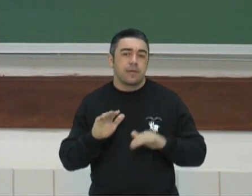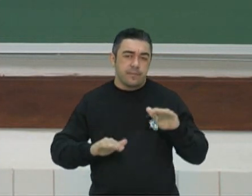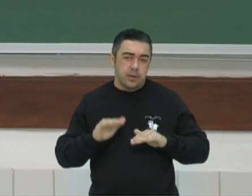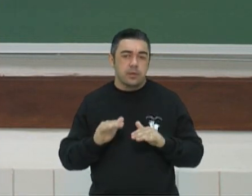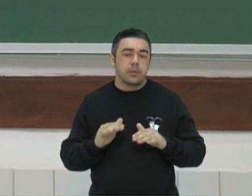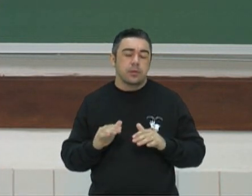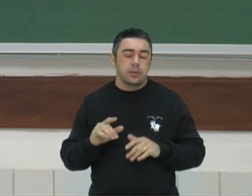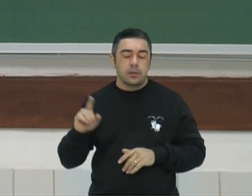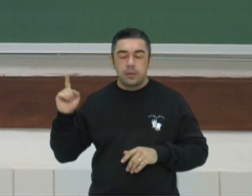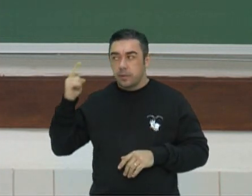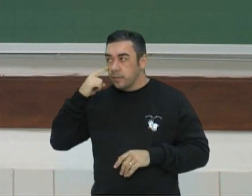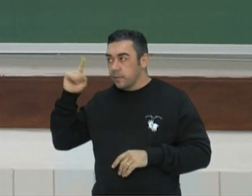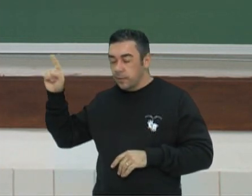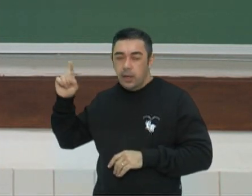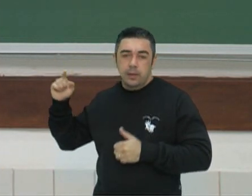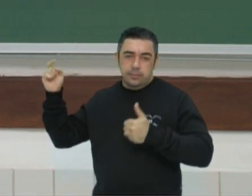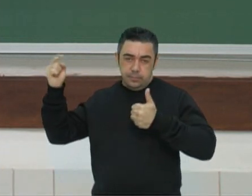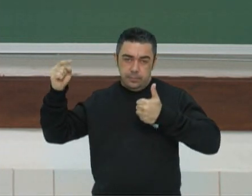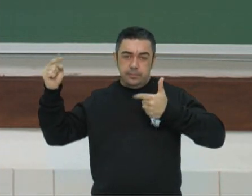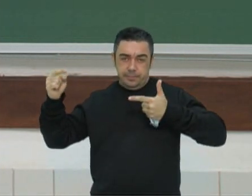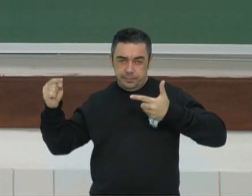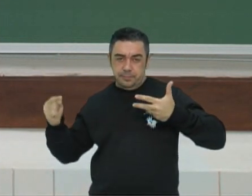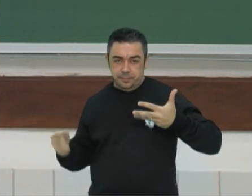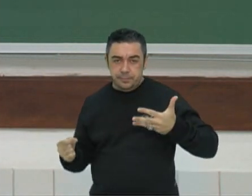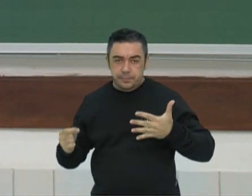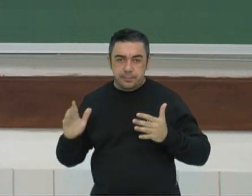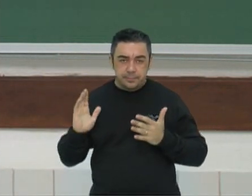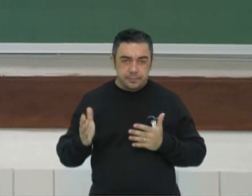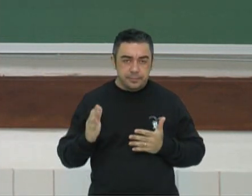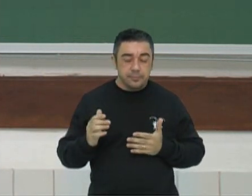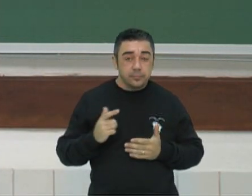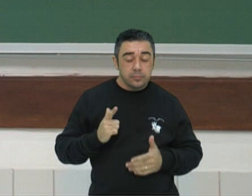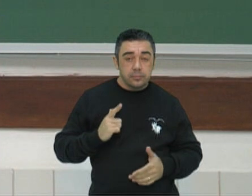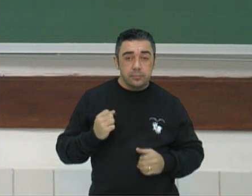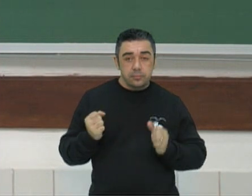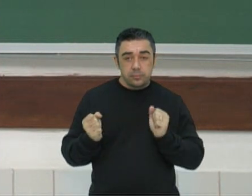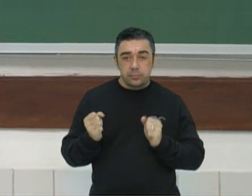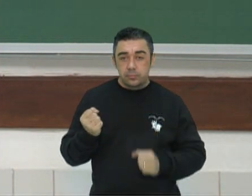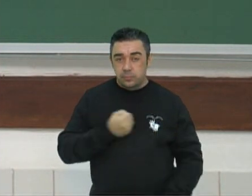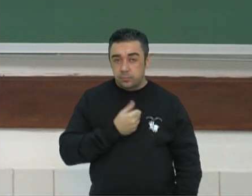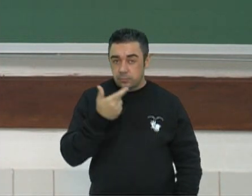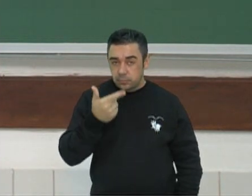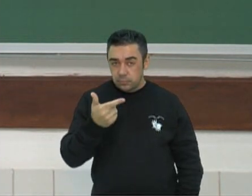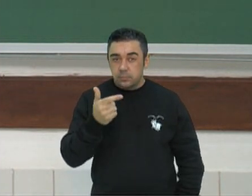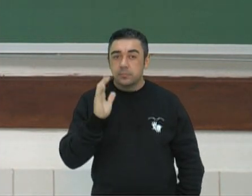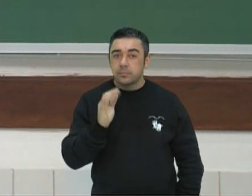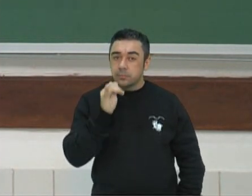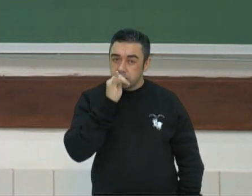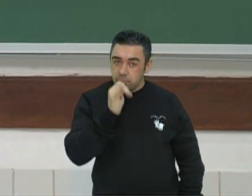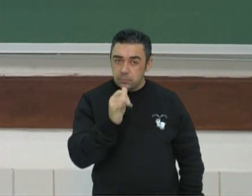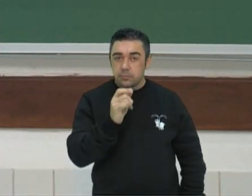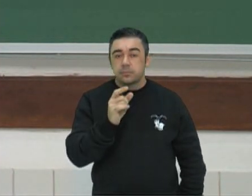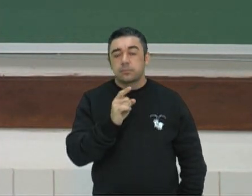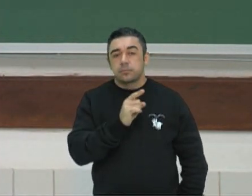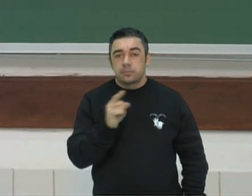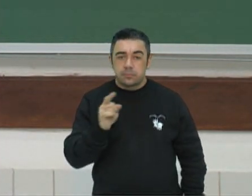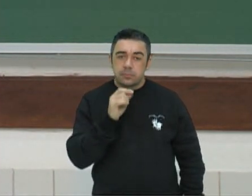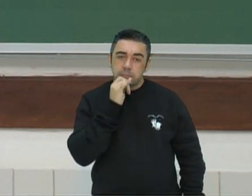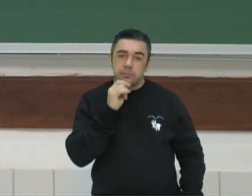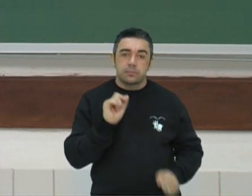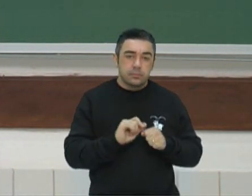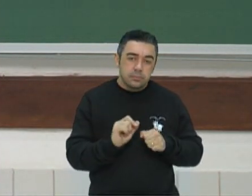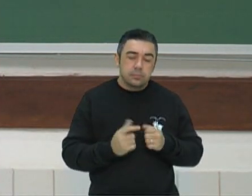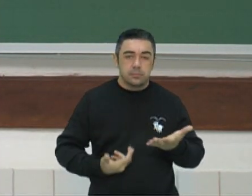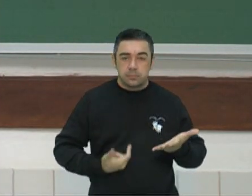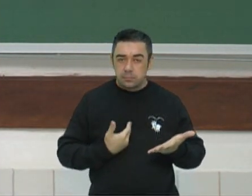vezes, conforme ali, né, muitas vezes aqui já no grau 2, ele já pode muitas vezes indicar, às vezes, algum tipo de